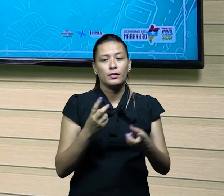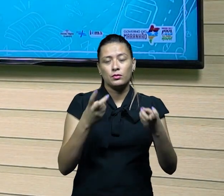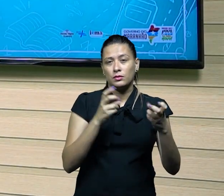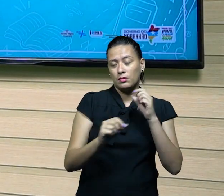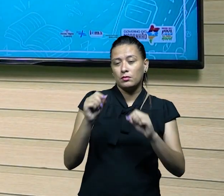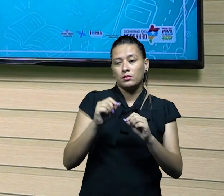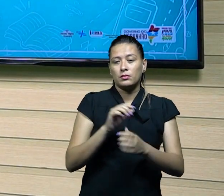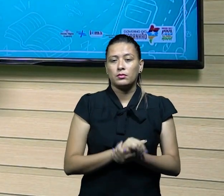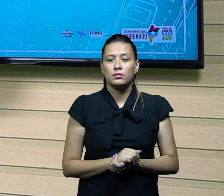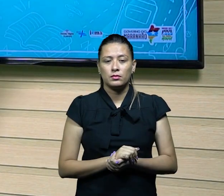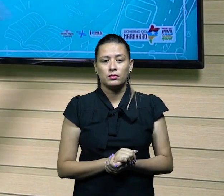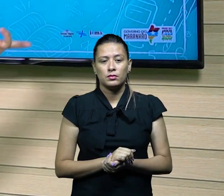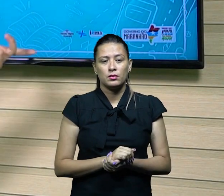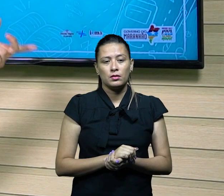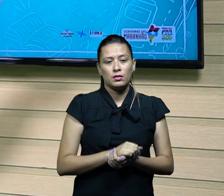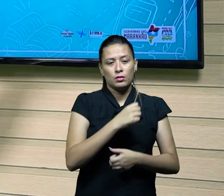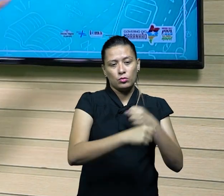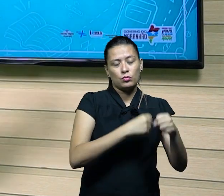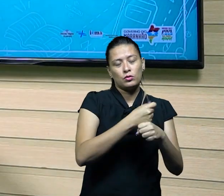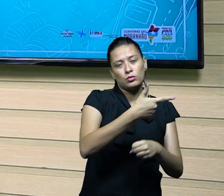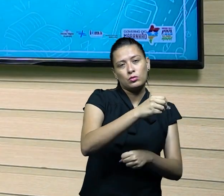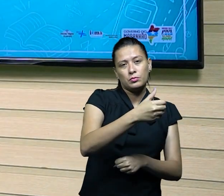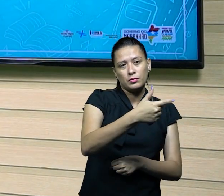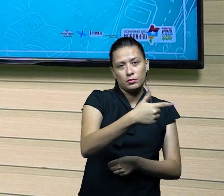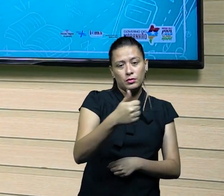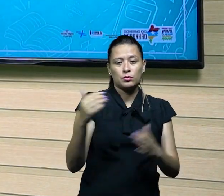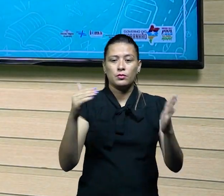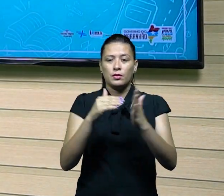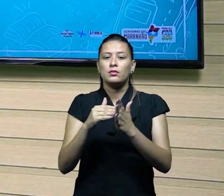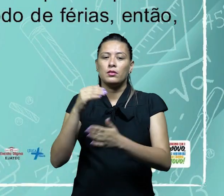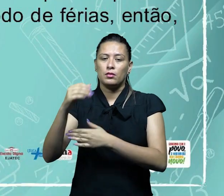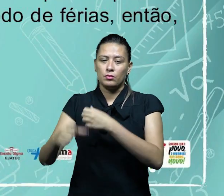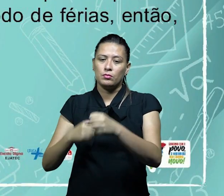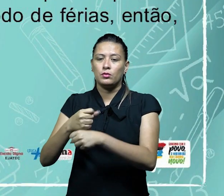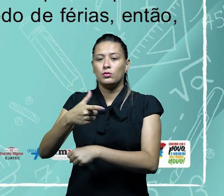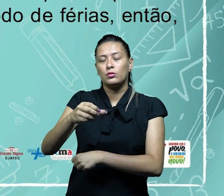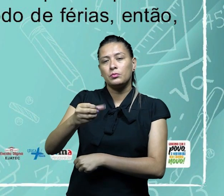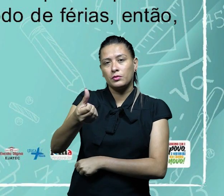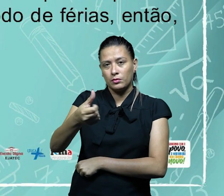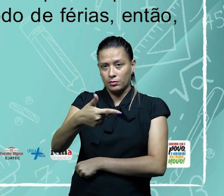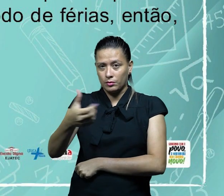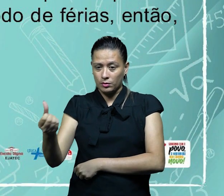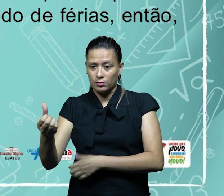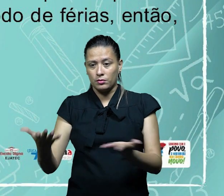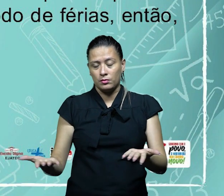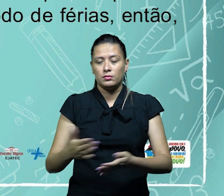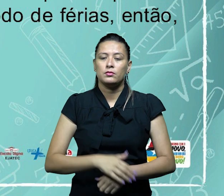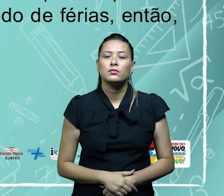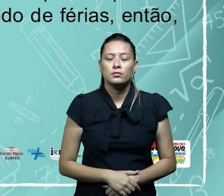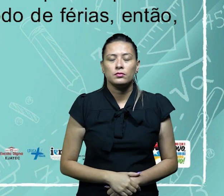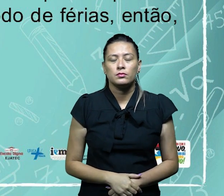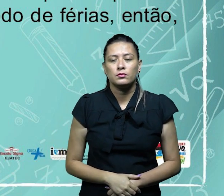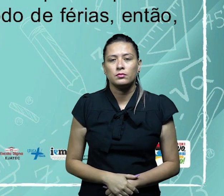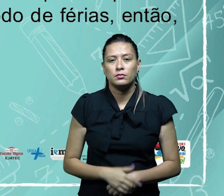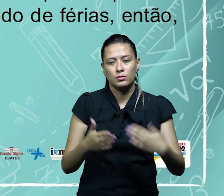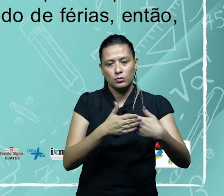do ano de 2021 até o ano de 2026, com duração de 5 anos, ok? E também, nós vamos trabalhar também,